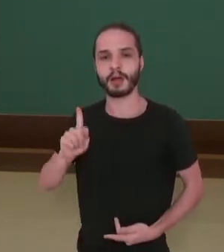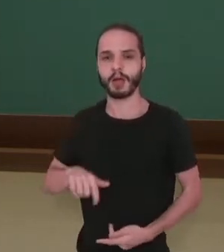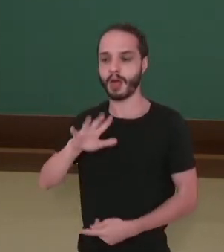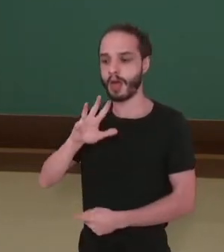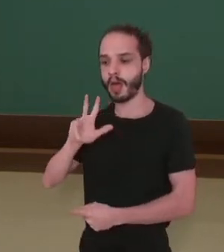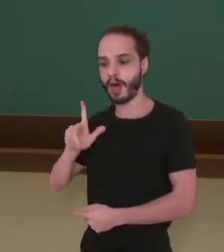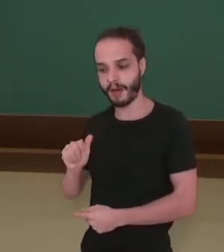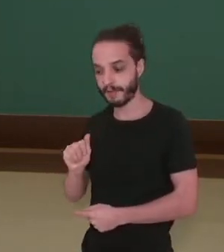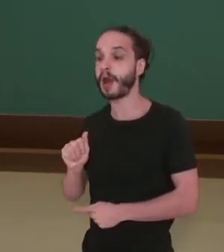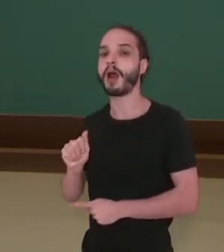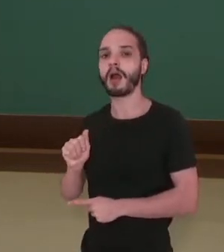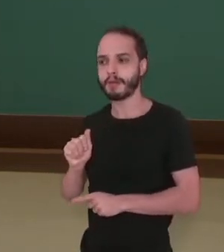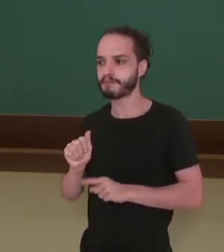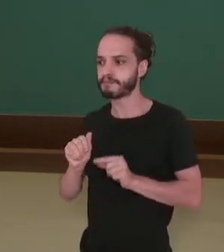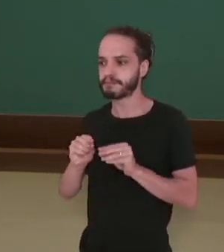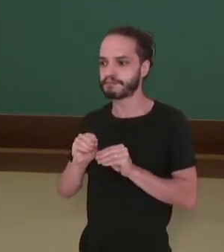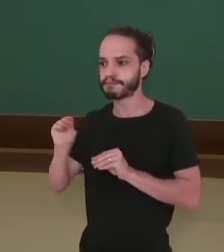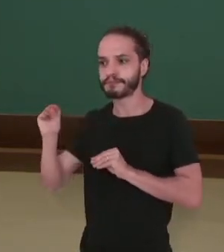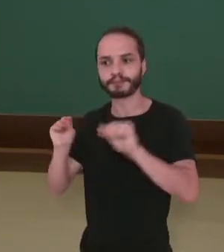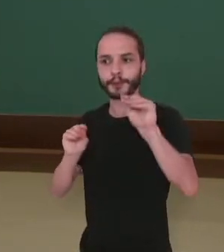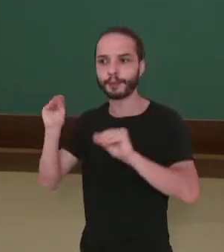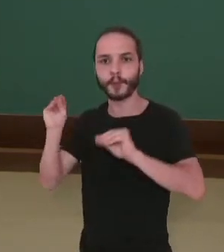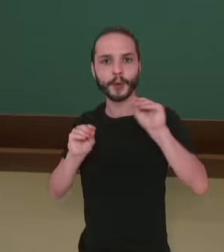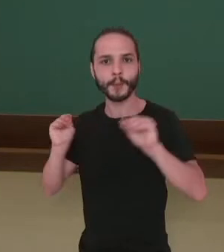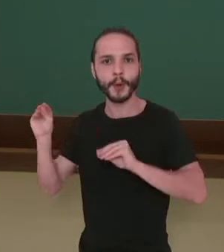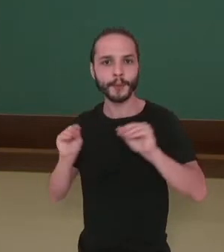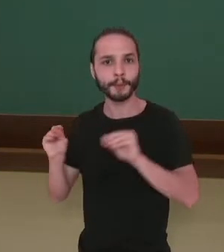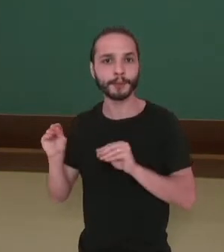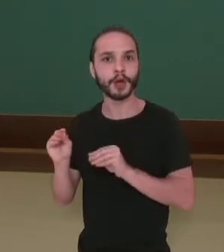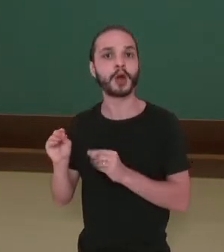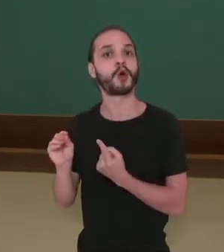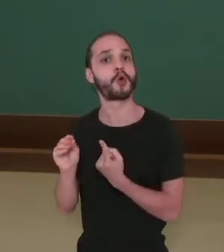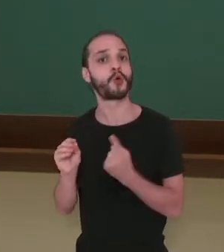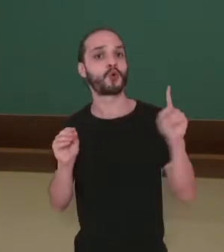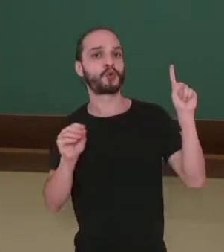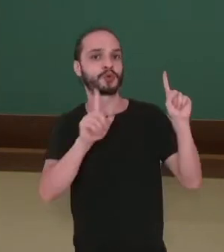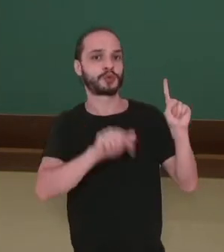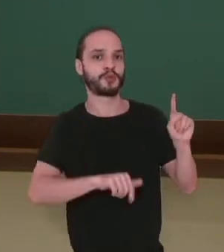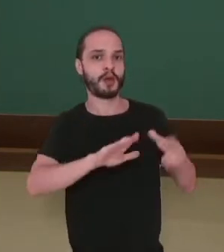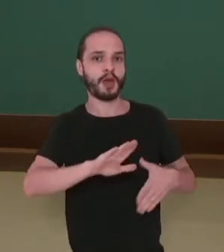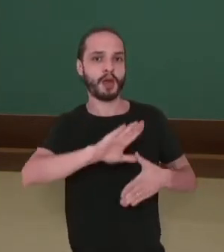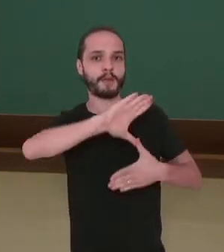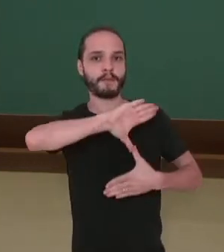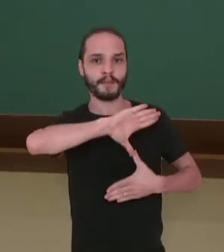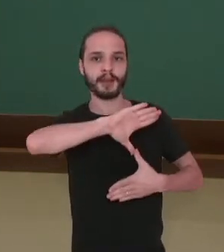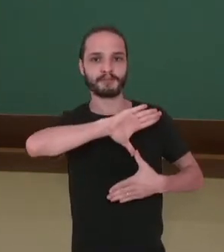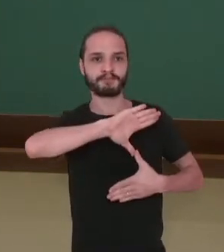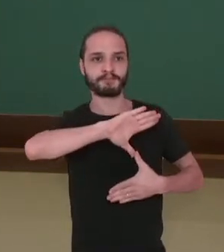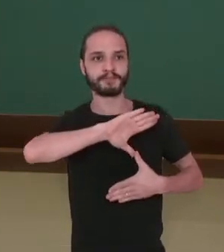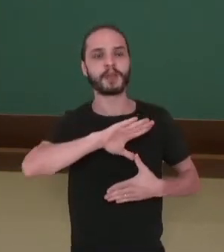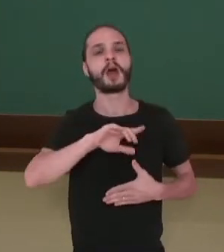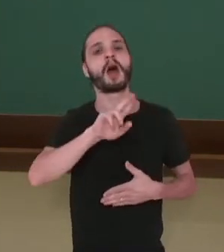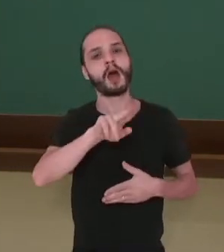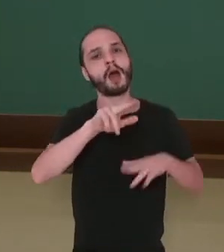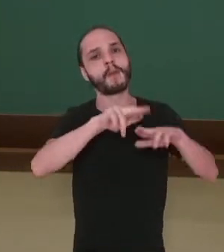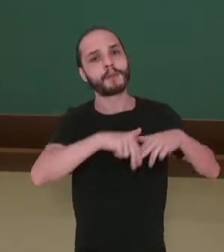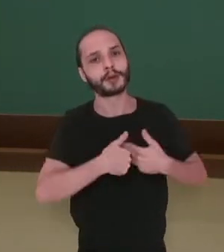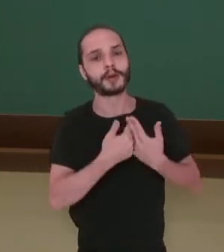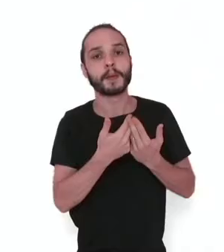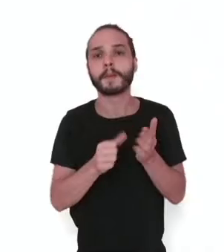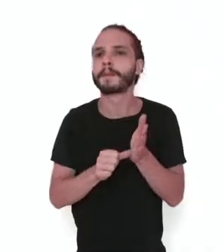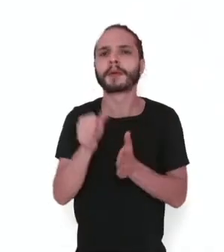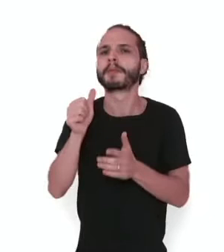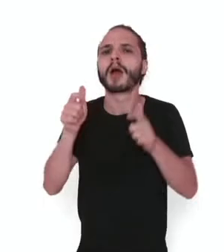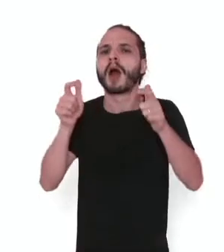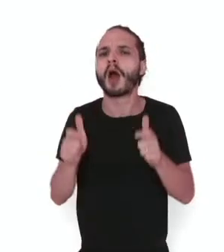processo migratório. E o último continente a ser povoado, então, foi o continente americano, de onde vieram os primeiros